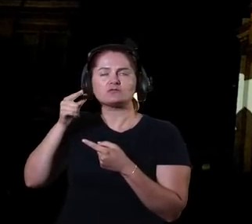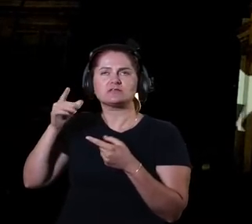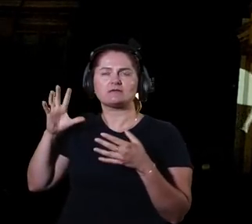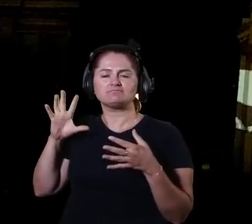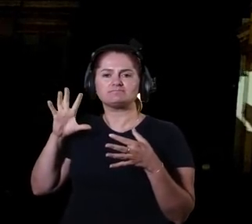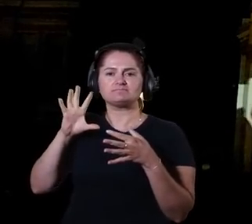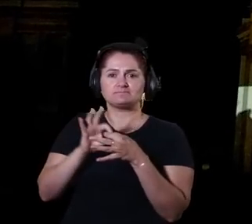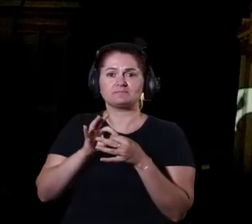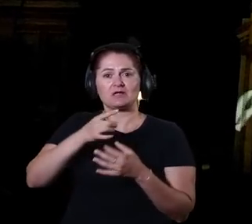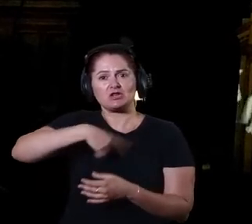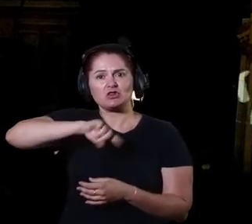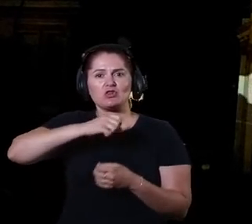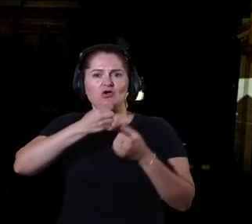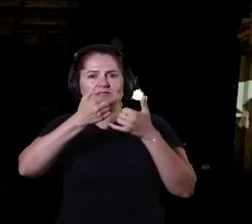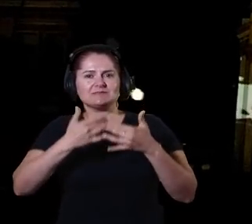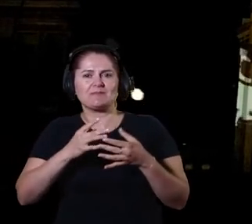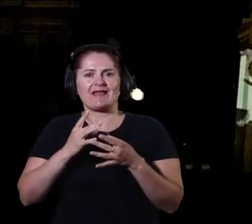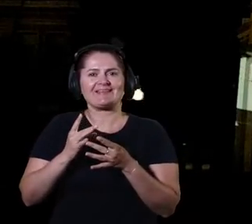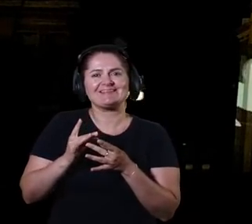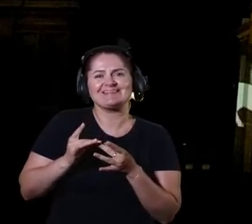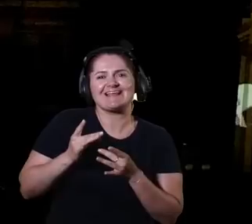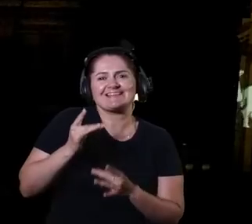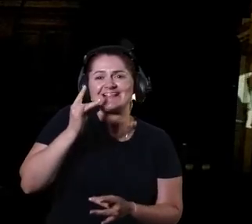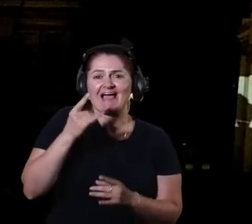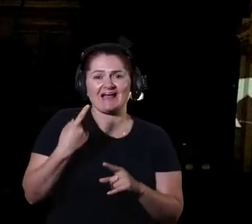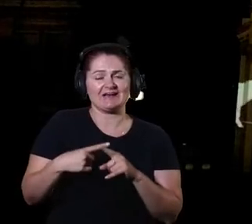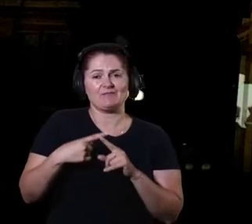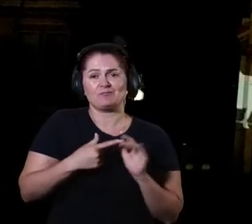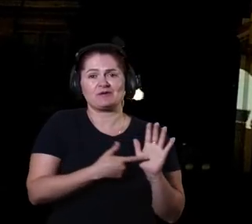trazemos aqui nas nossas falas, elas ilustram para